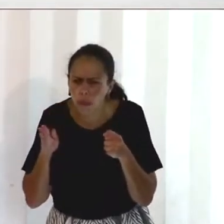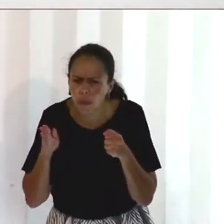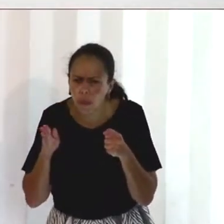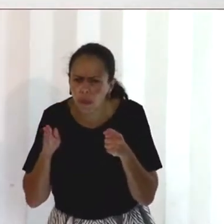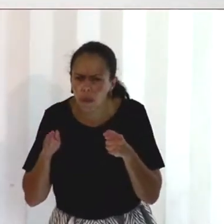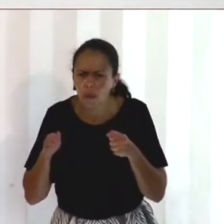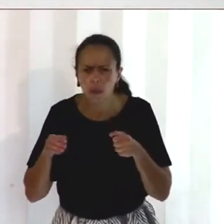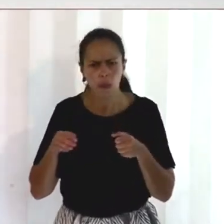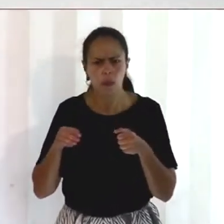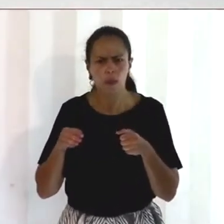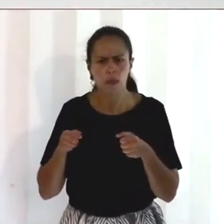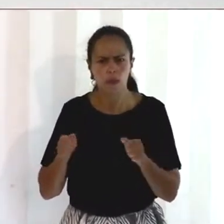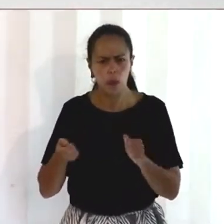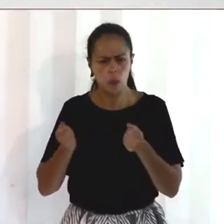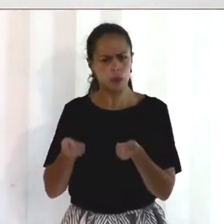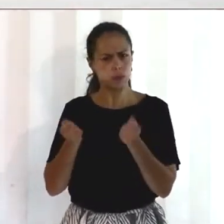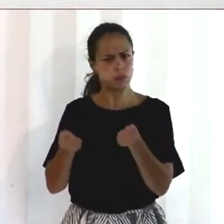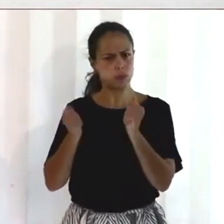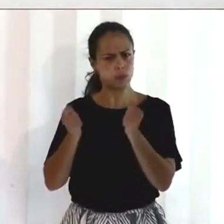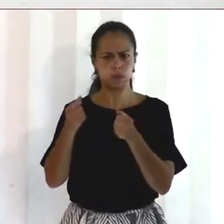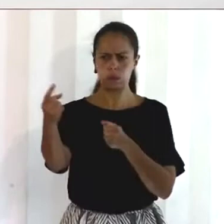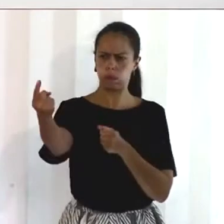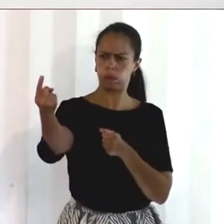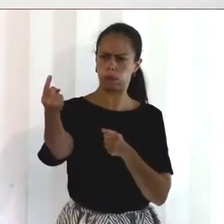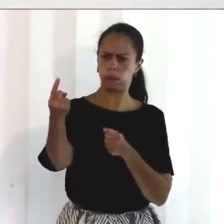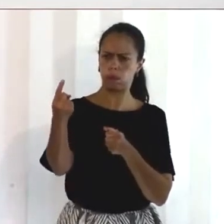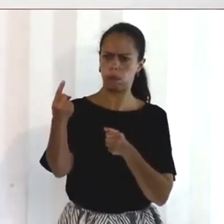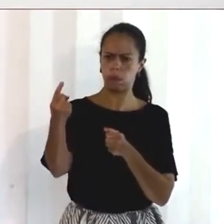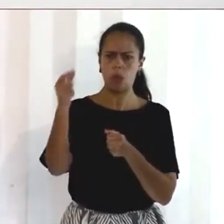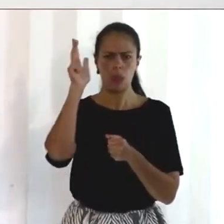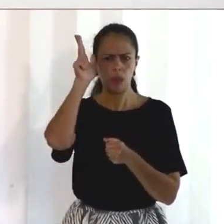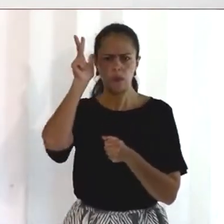pista, descendo na pista, na contramão. E você se pergunta: